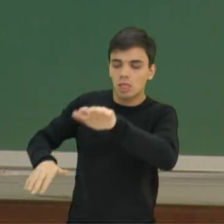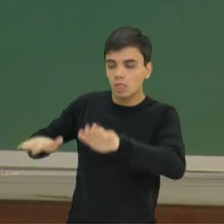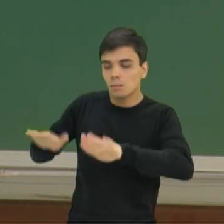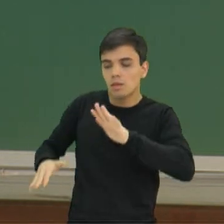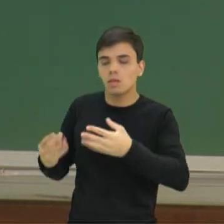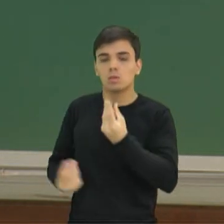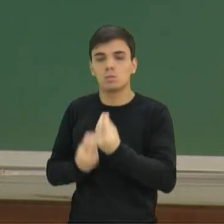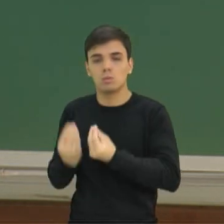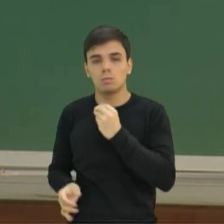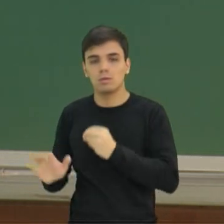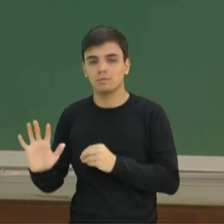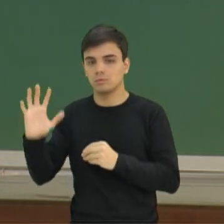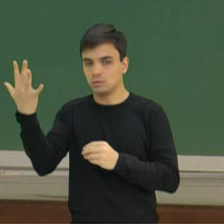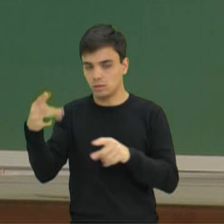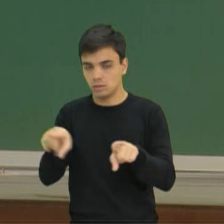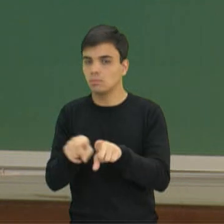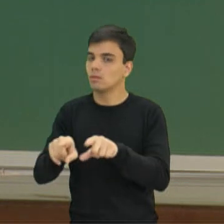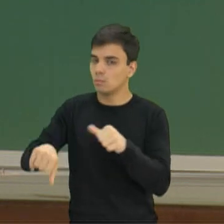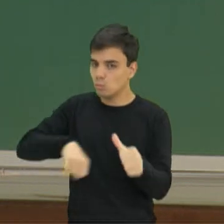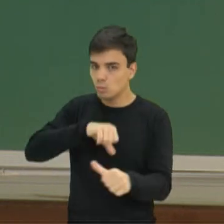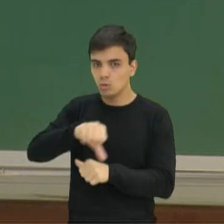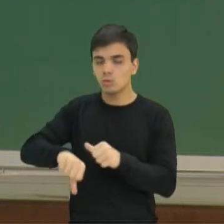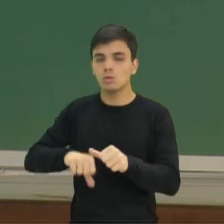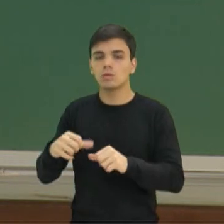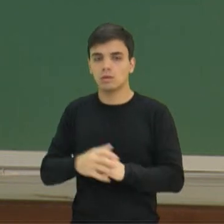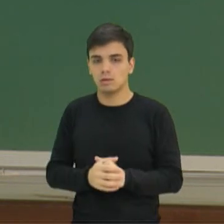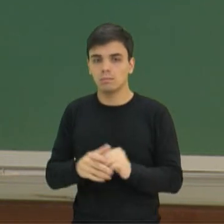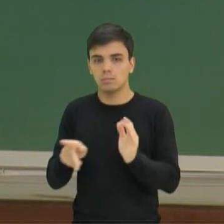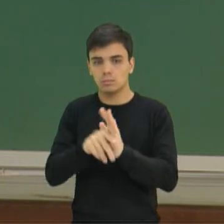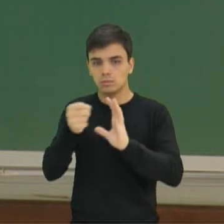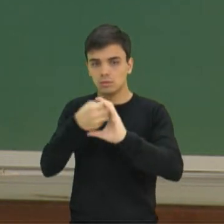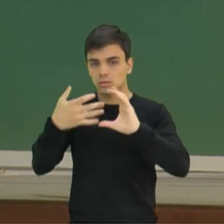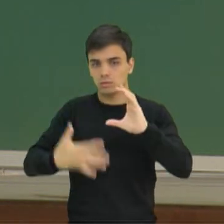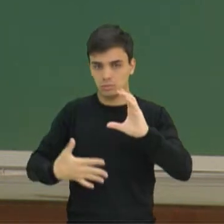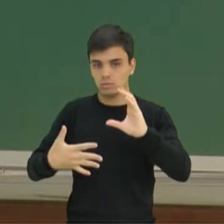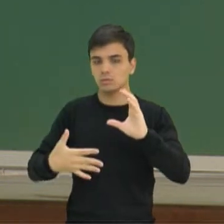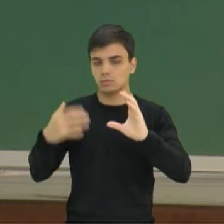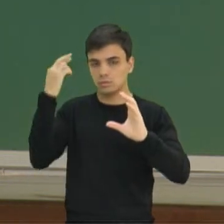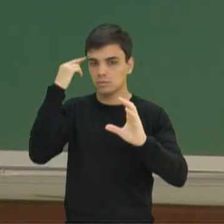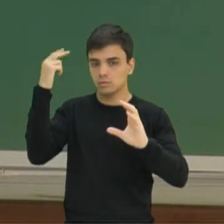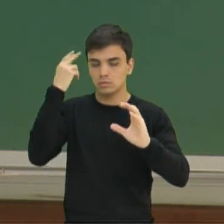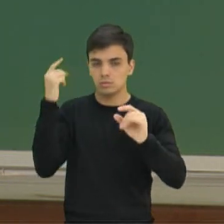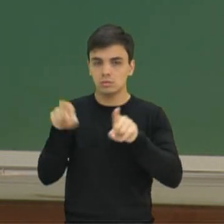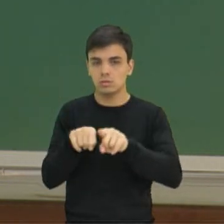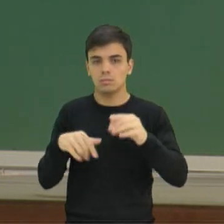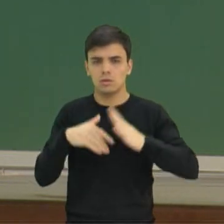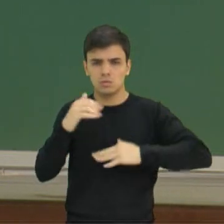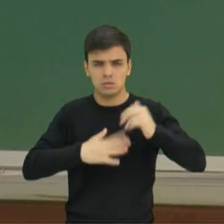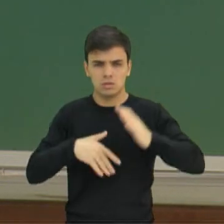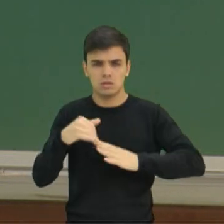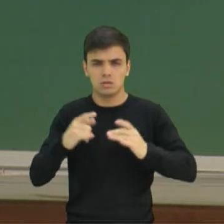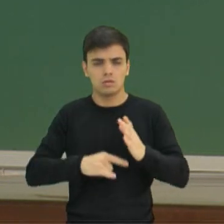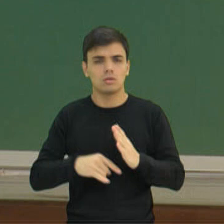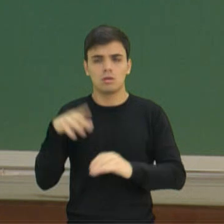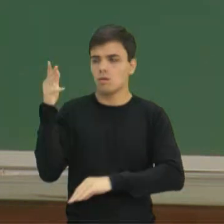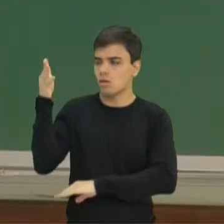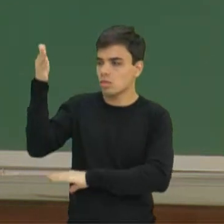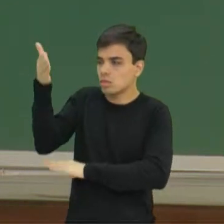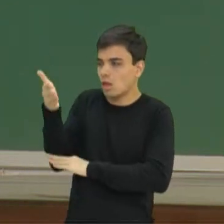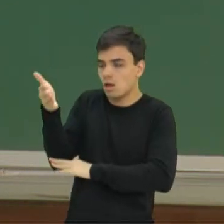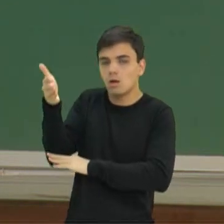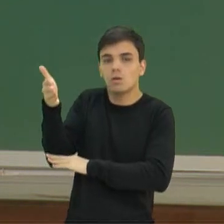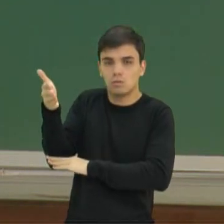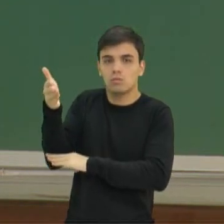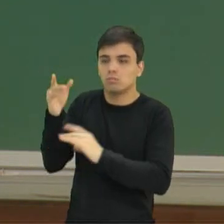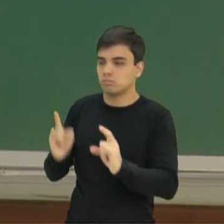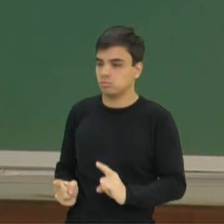forma como ele acontece, ele também modifica características naturais. A construção de grandes hotéis em determinadas áreas que